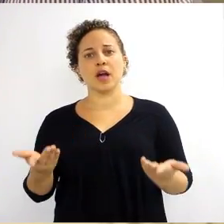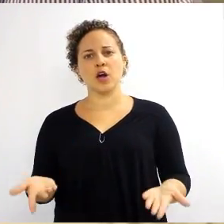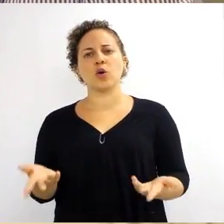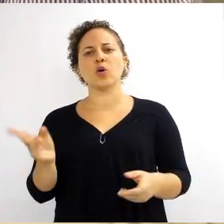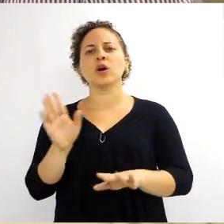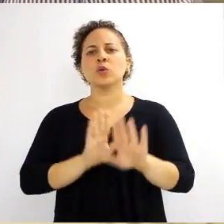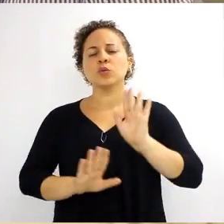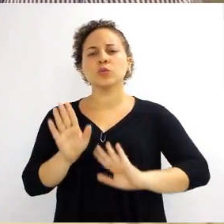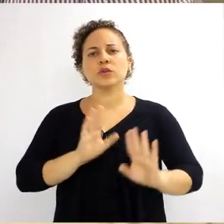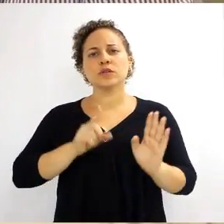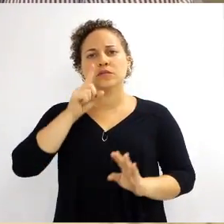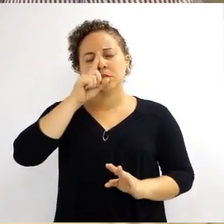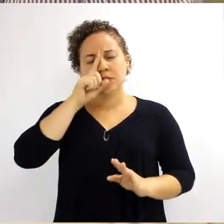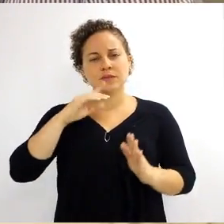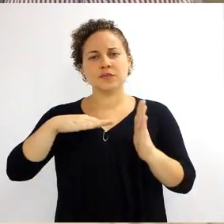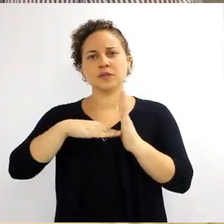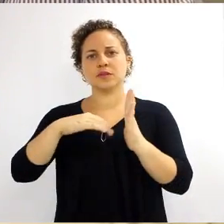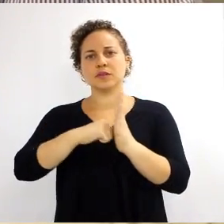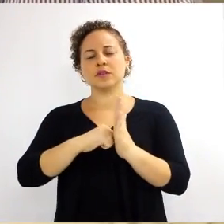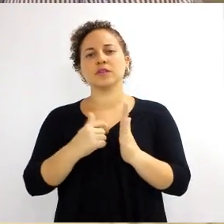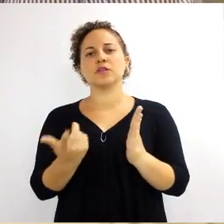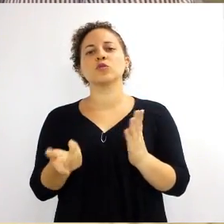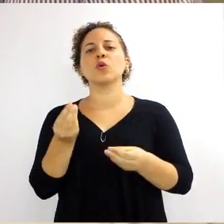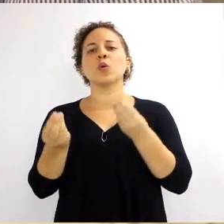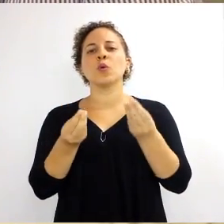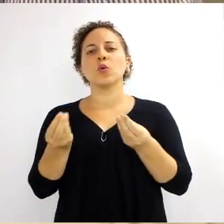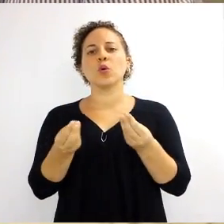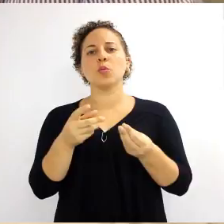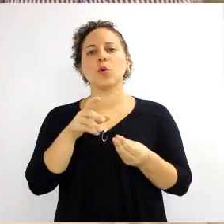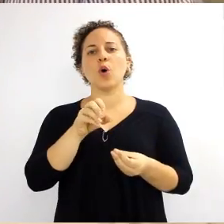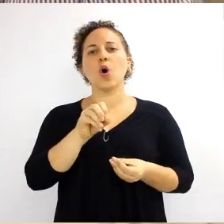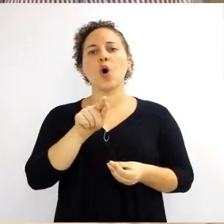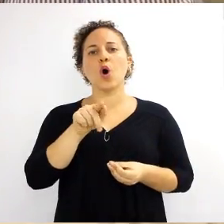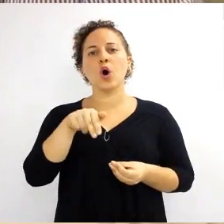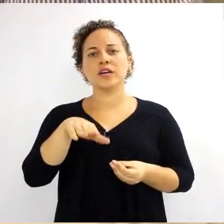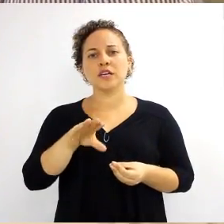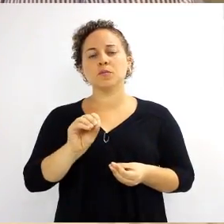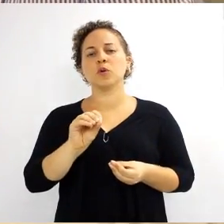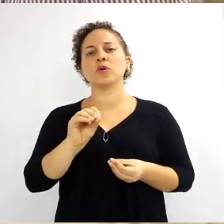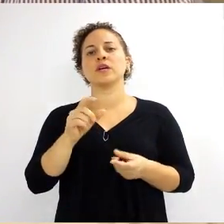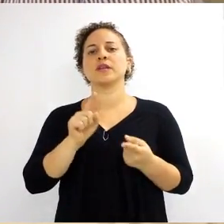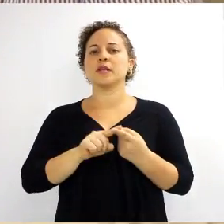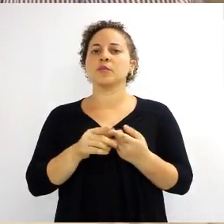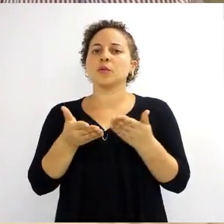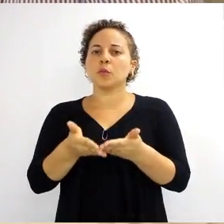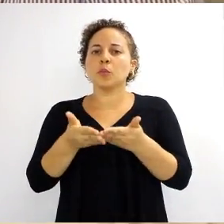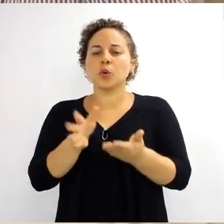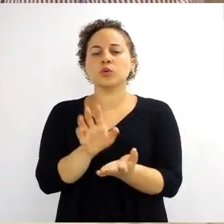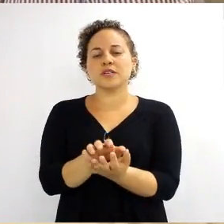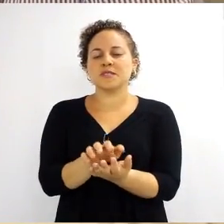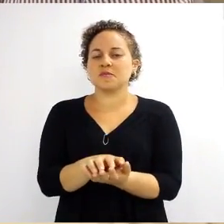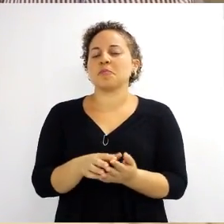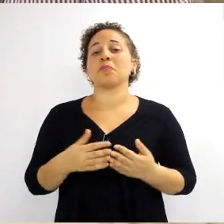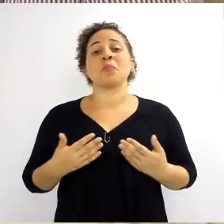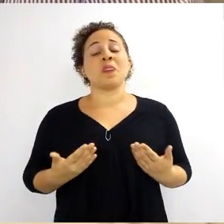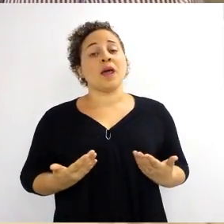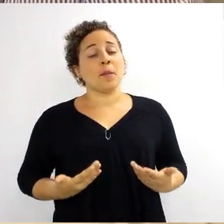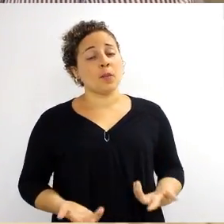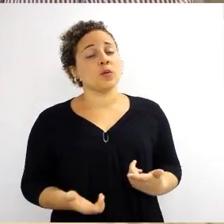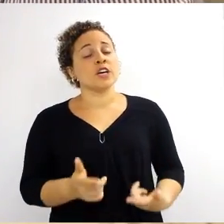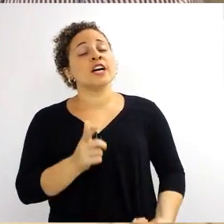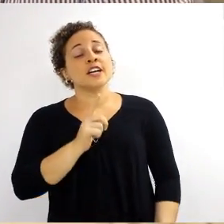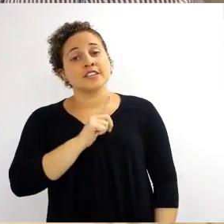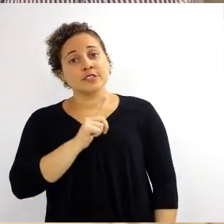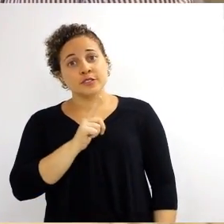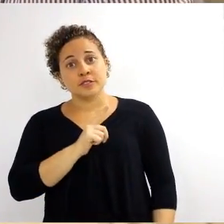de Acidentes no Trabalho Portuário, como é que funciona para o ÓGMO e para o Porto do Recife? Bem, existe também